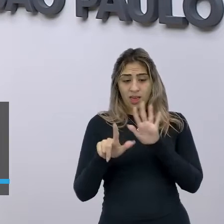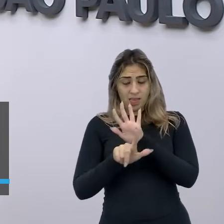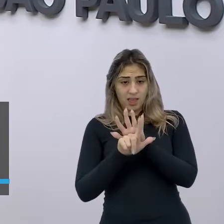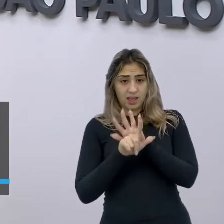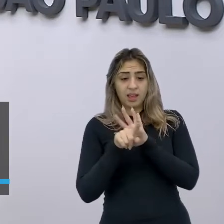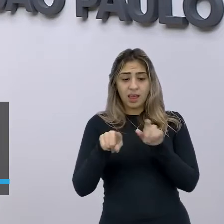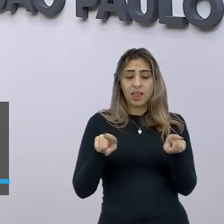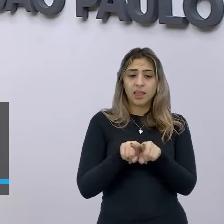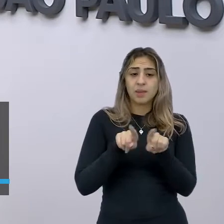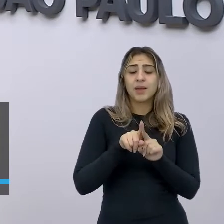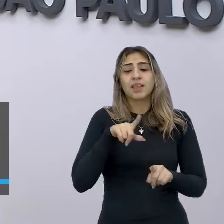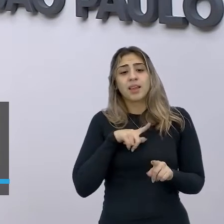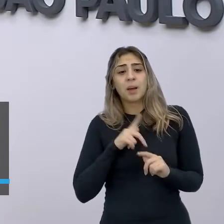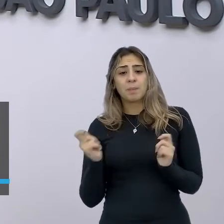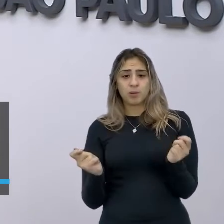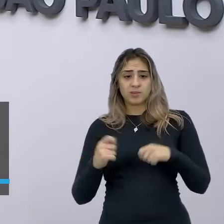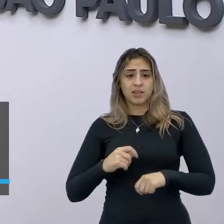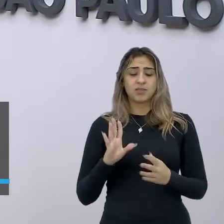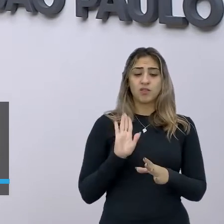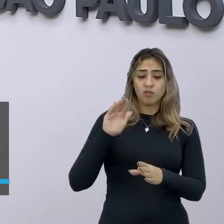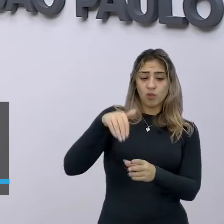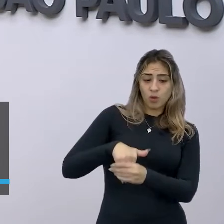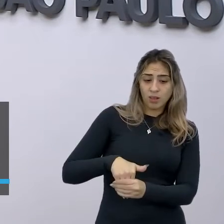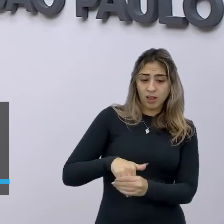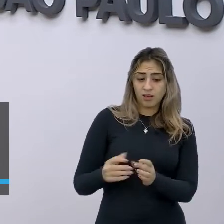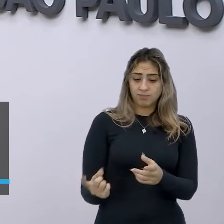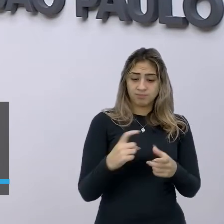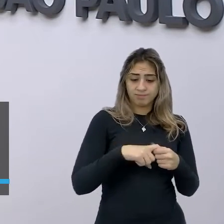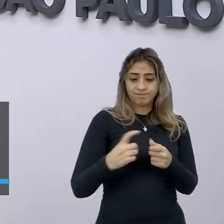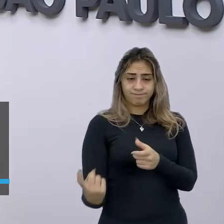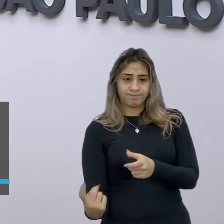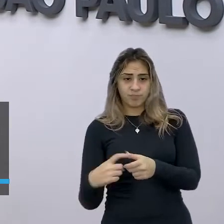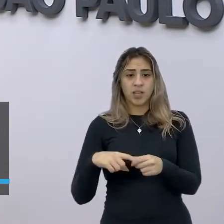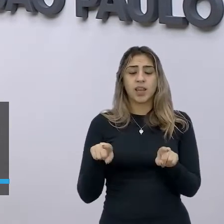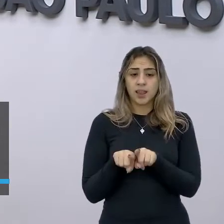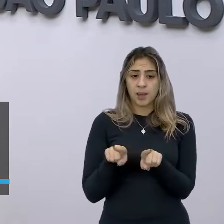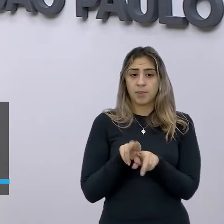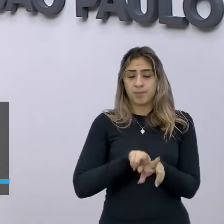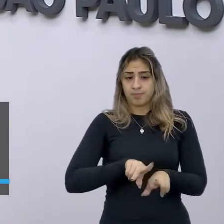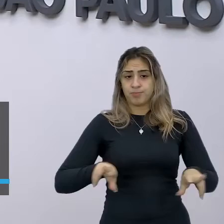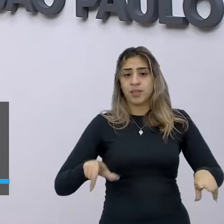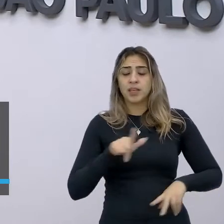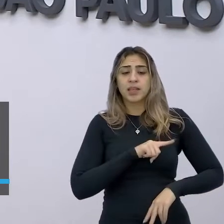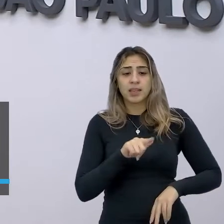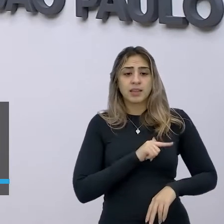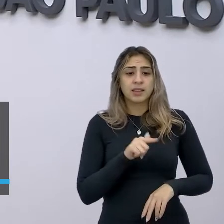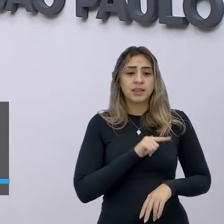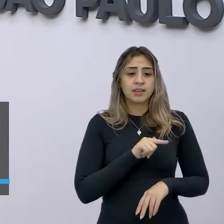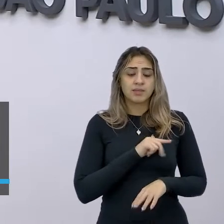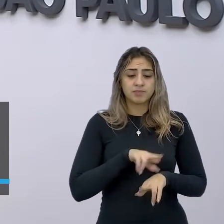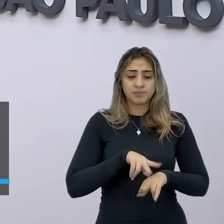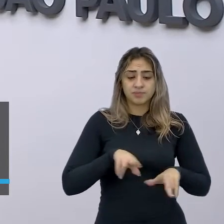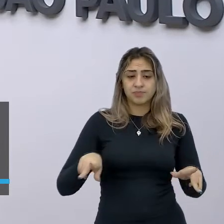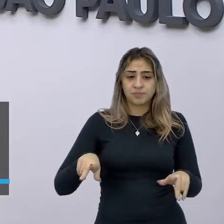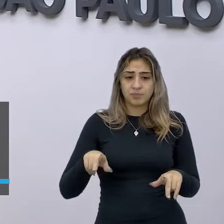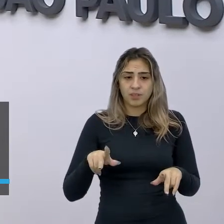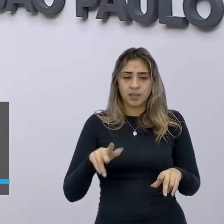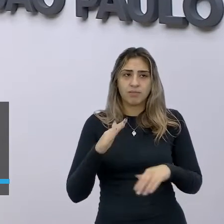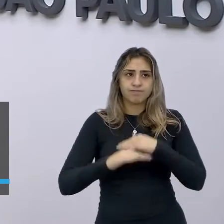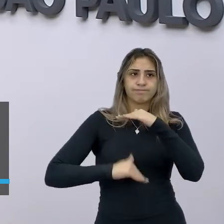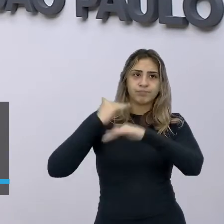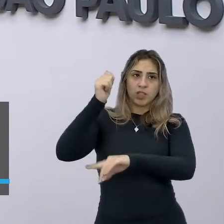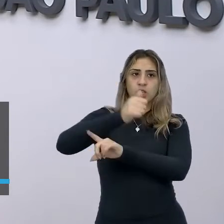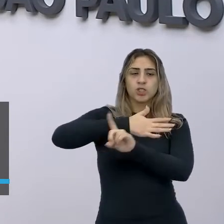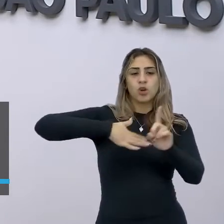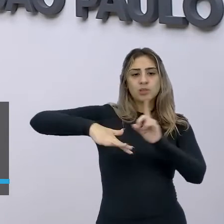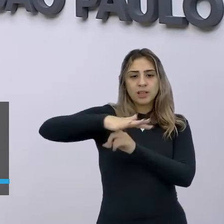e ela também tem a possibilidade de votar e ser votada e etc. Além de ter também as benesses dos direitos